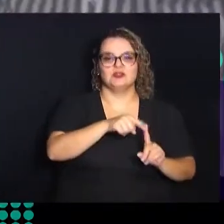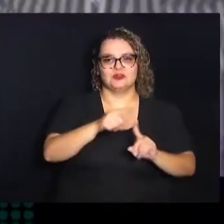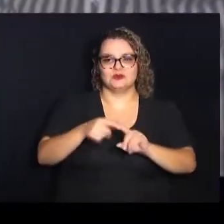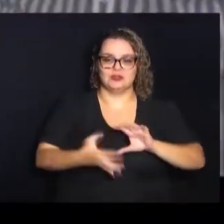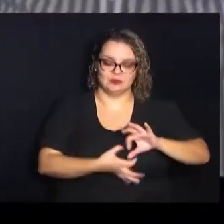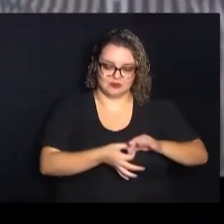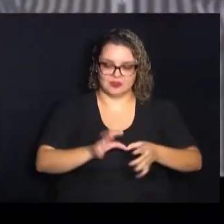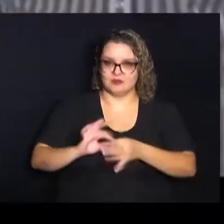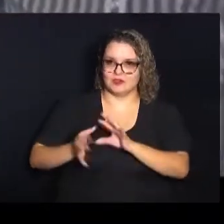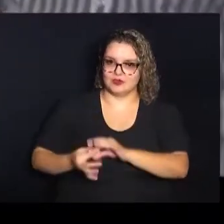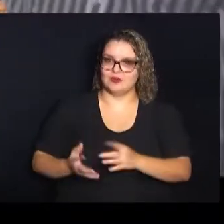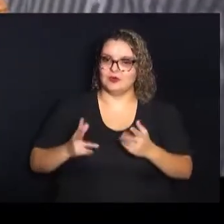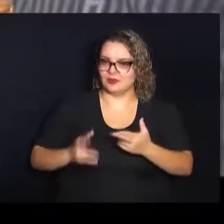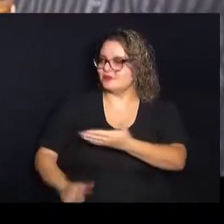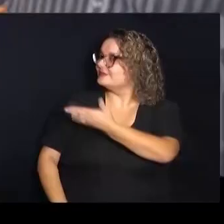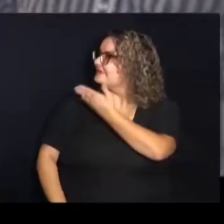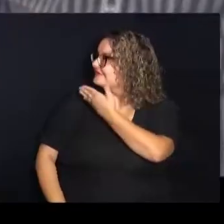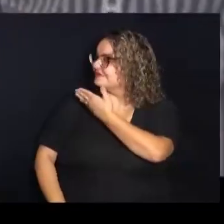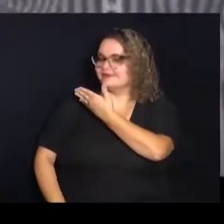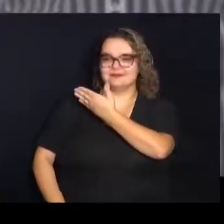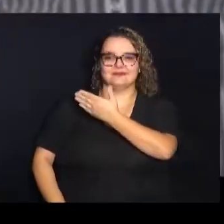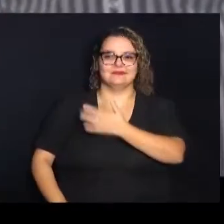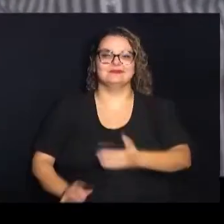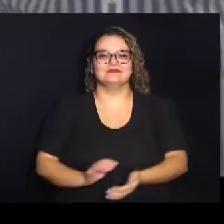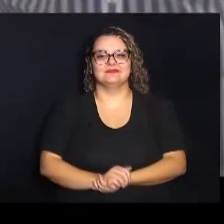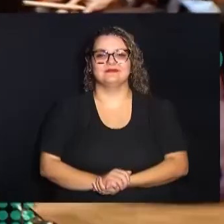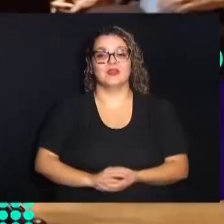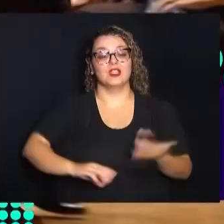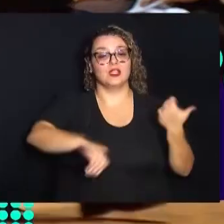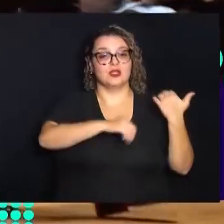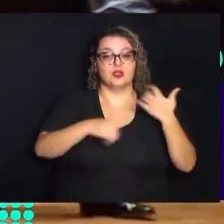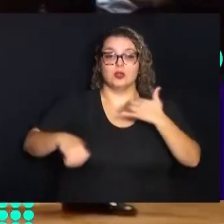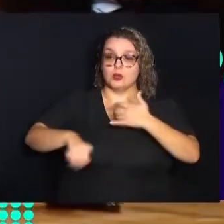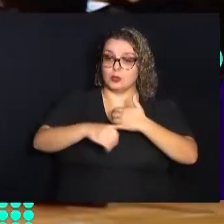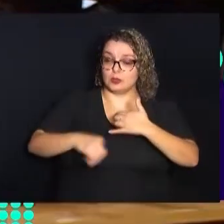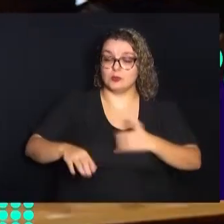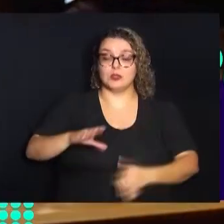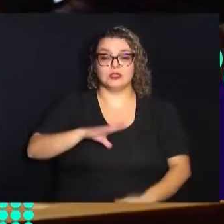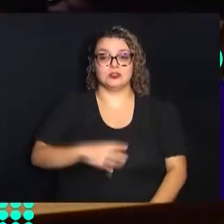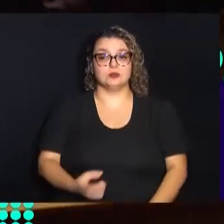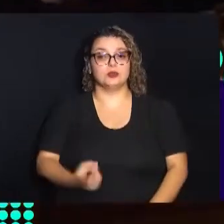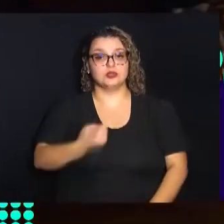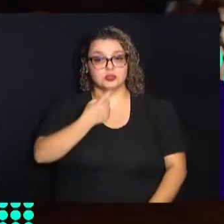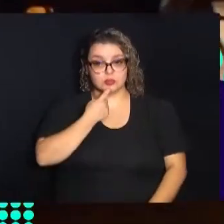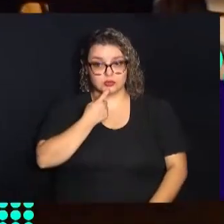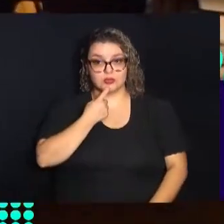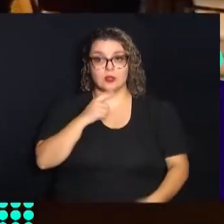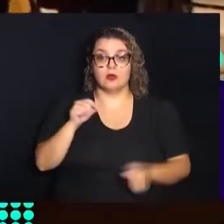representando modalidades olímpicas como essa, salto com vara. E a Orquestra Sinfônica